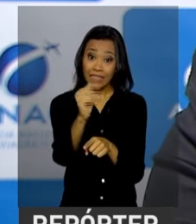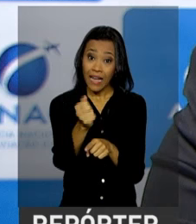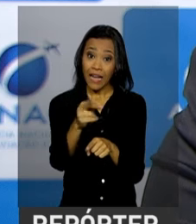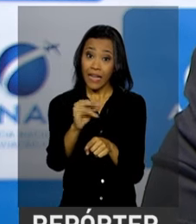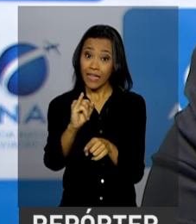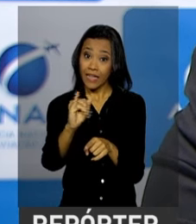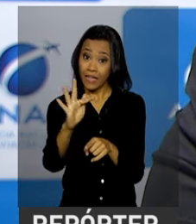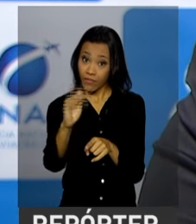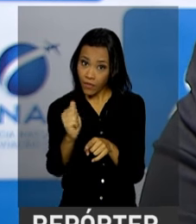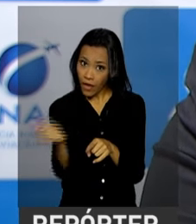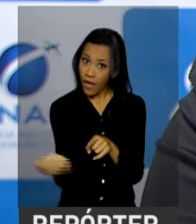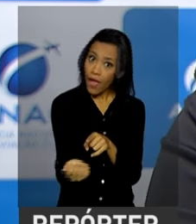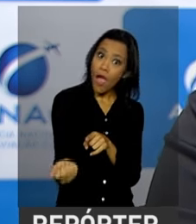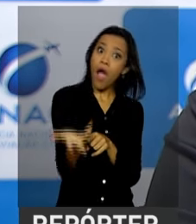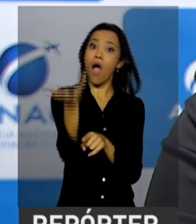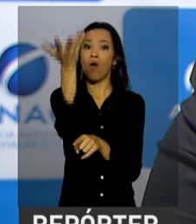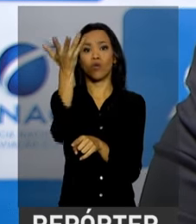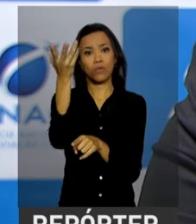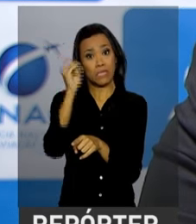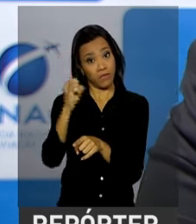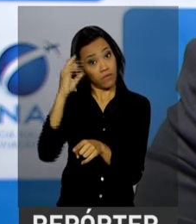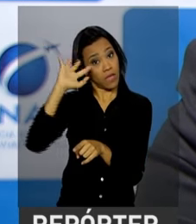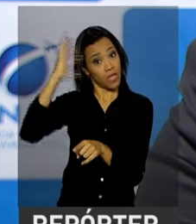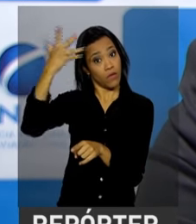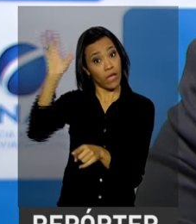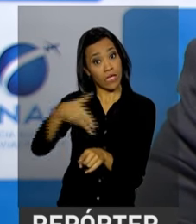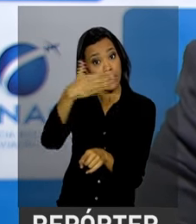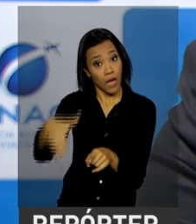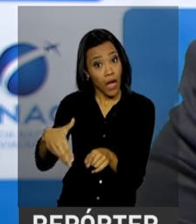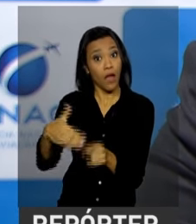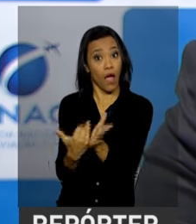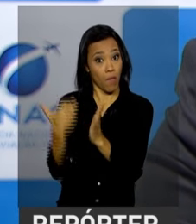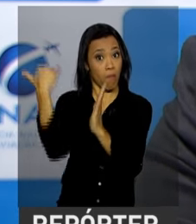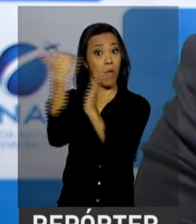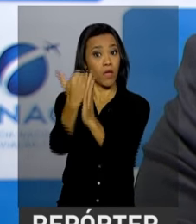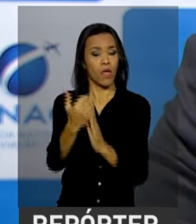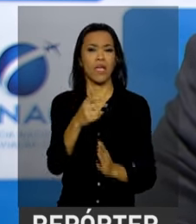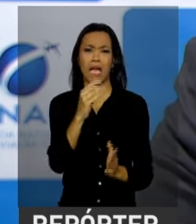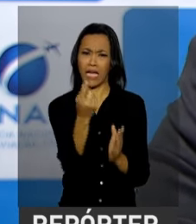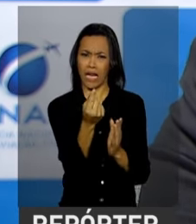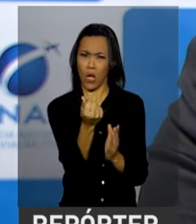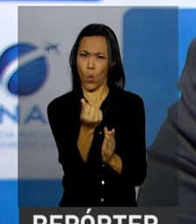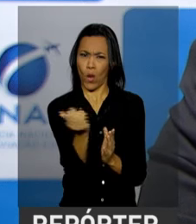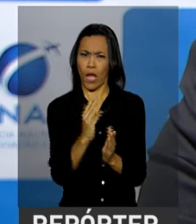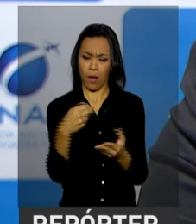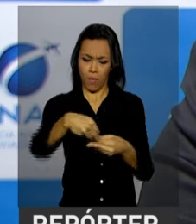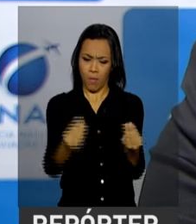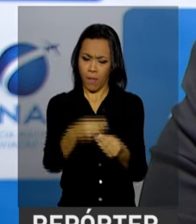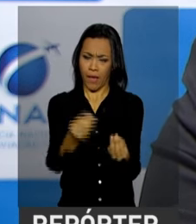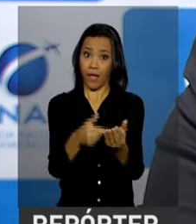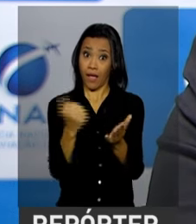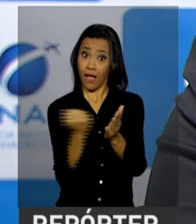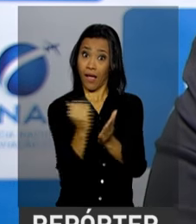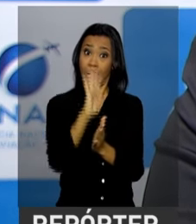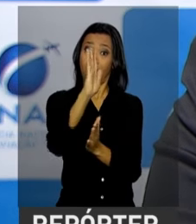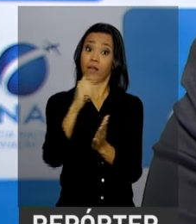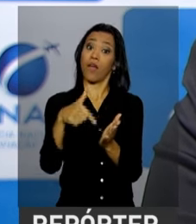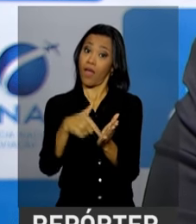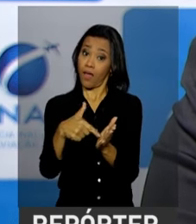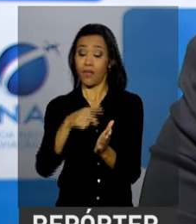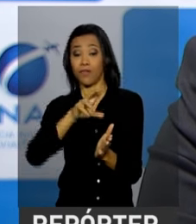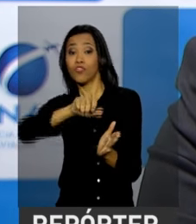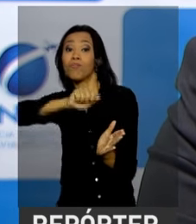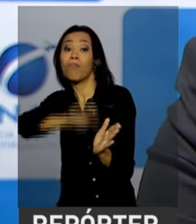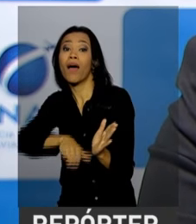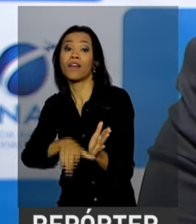e cancelamento, tá? Enquanto que aquelas tarifas mais caras geralmente dão mais benefícios para esse passageiro, caso ele